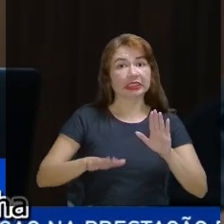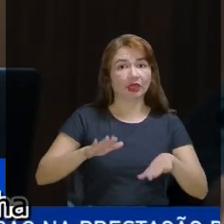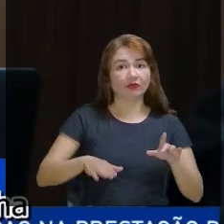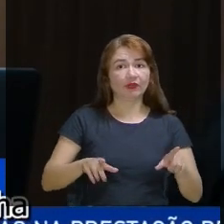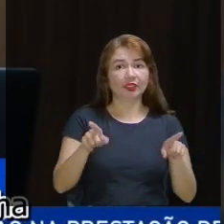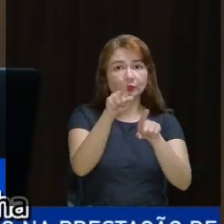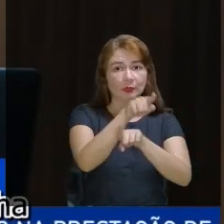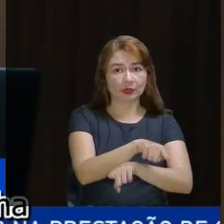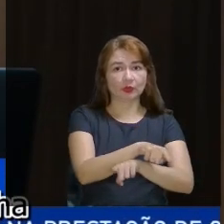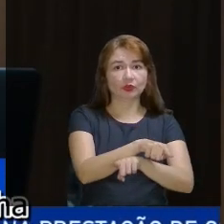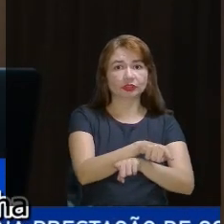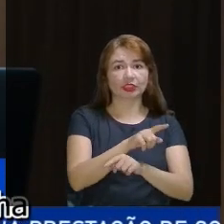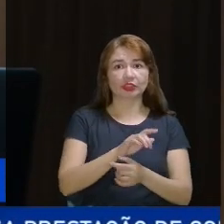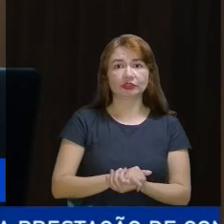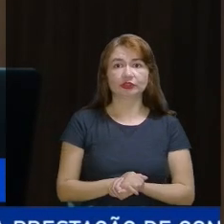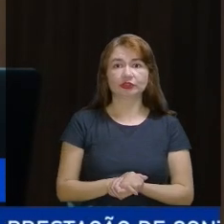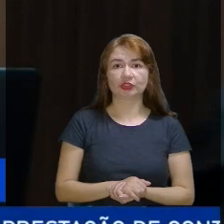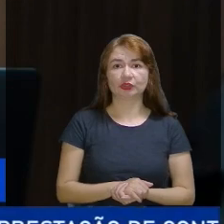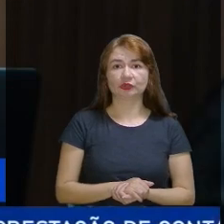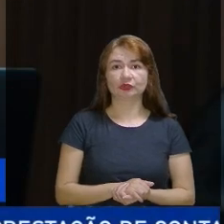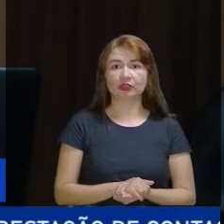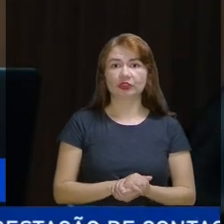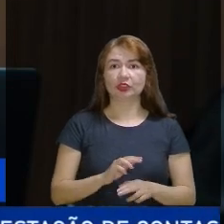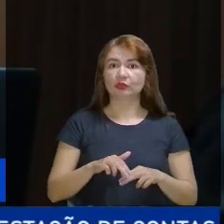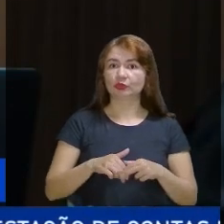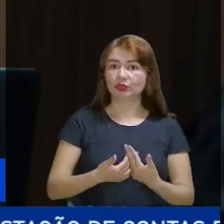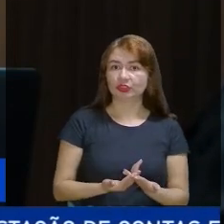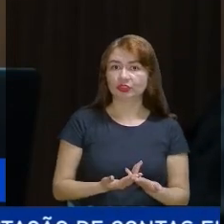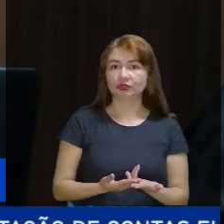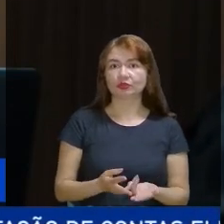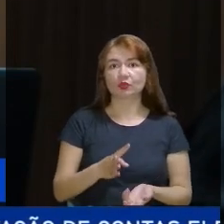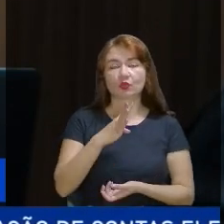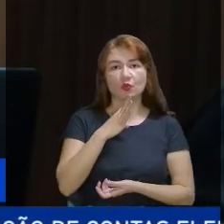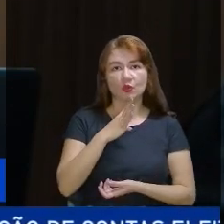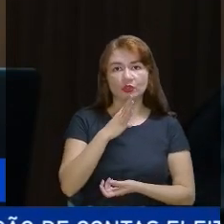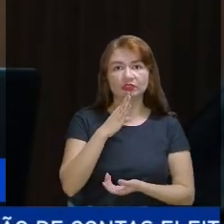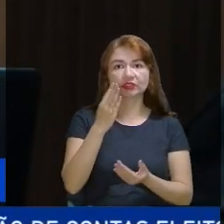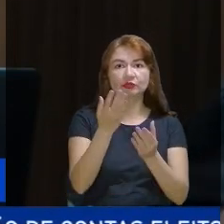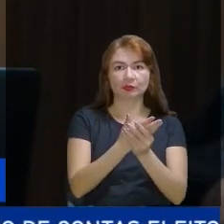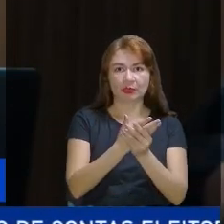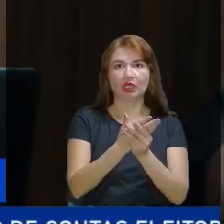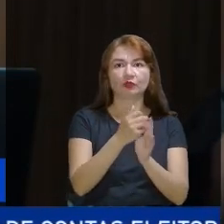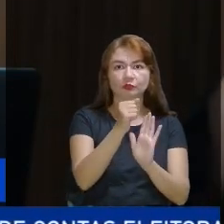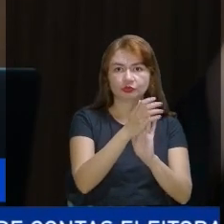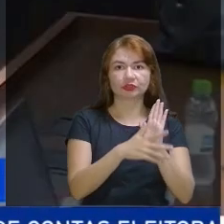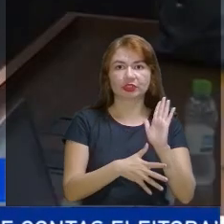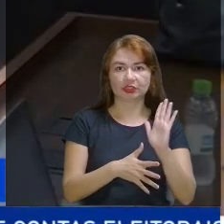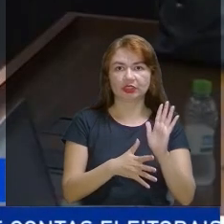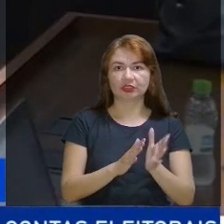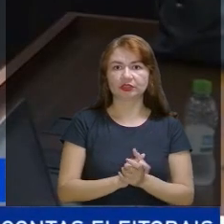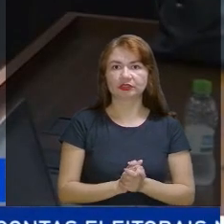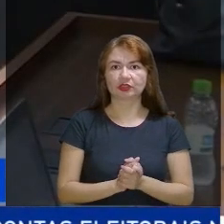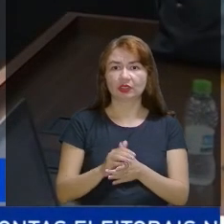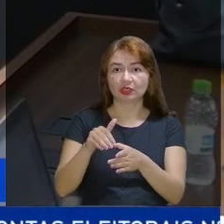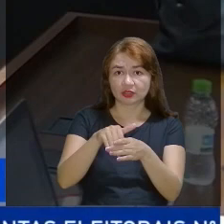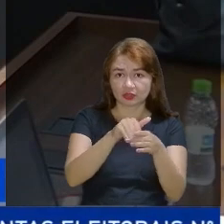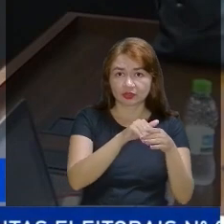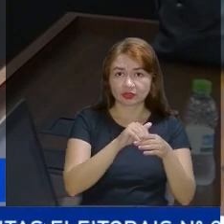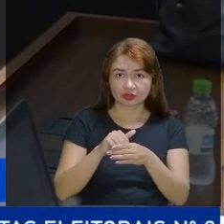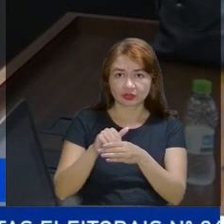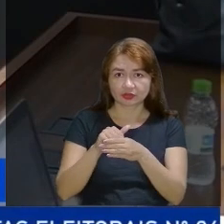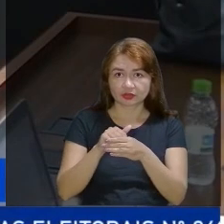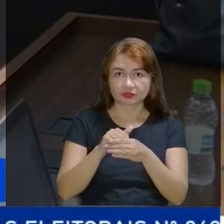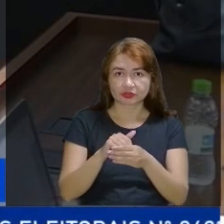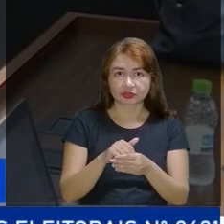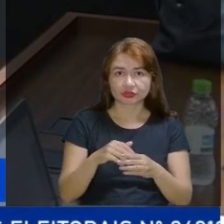digna de nova apreciação. Eu estou, portanto, conhecendo dos embargos. Todos estão de acordo pelo conhecimento?